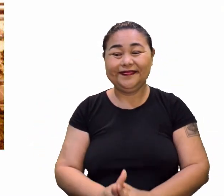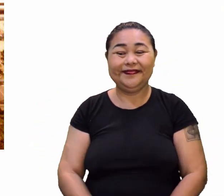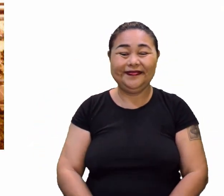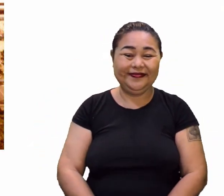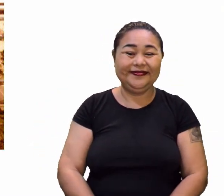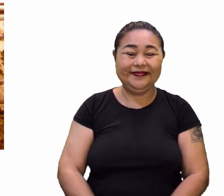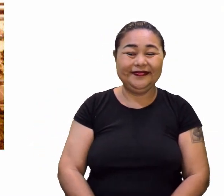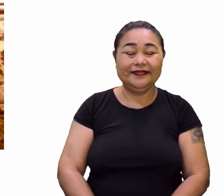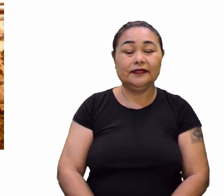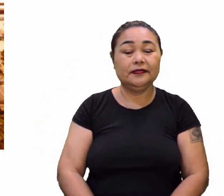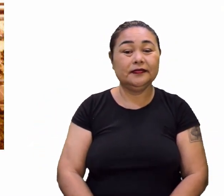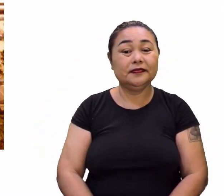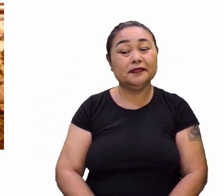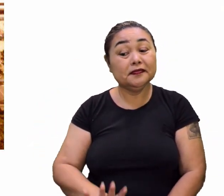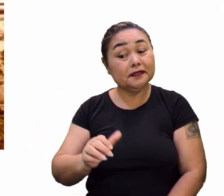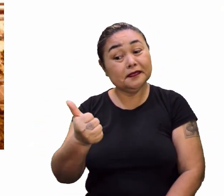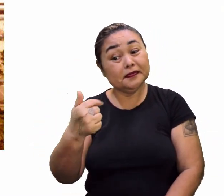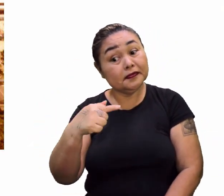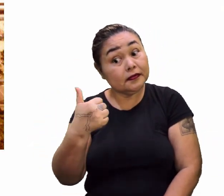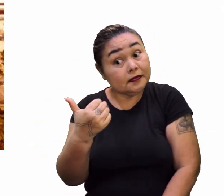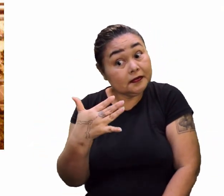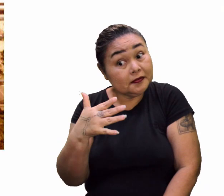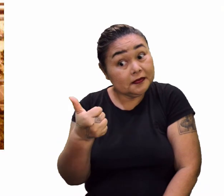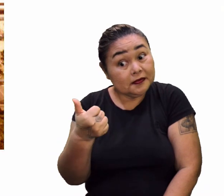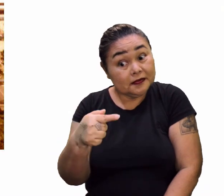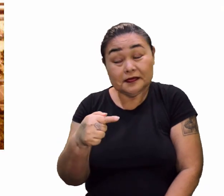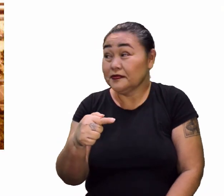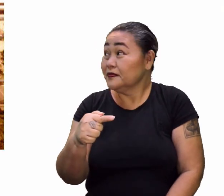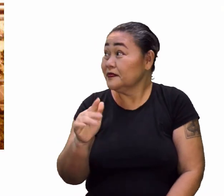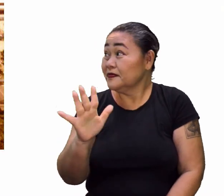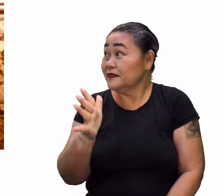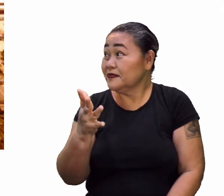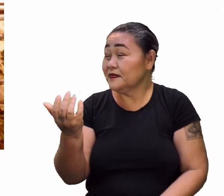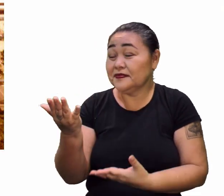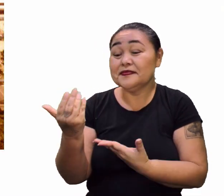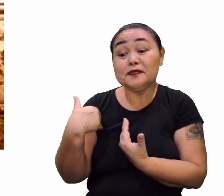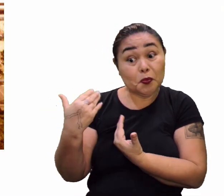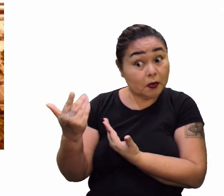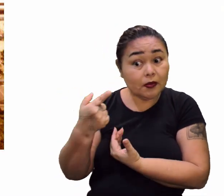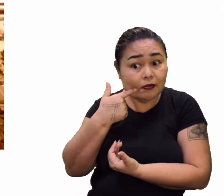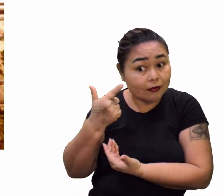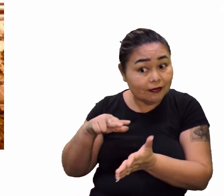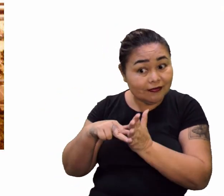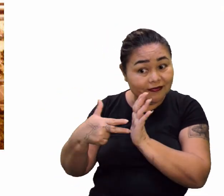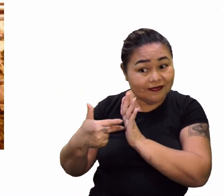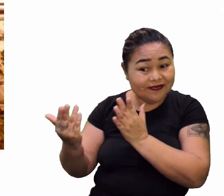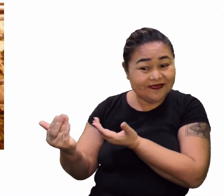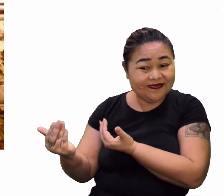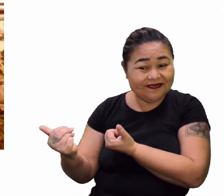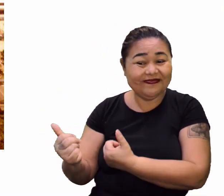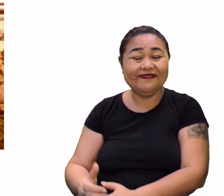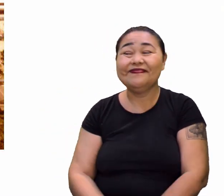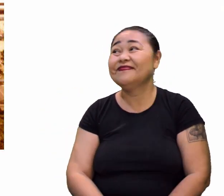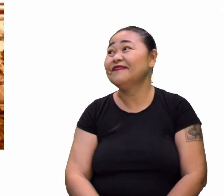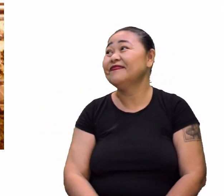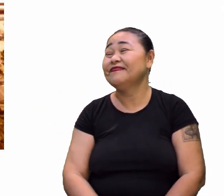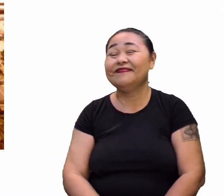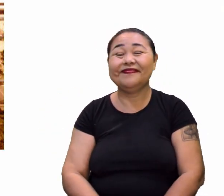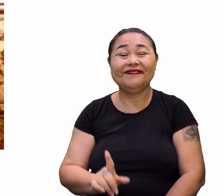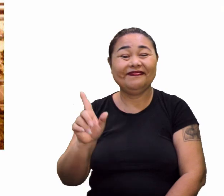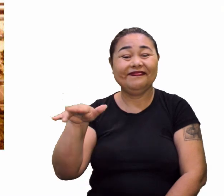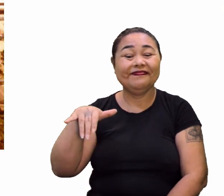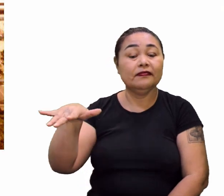É. Quase 17 anos. É? Ah, tu quer dizer que tu é novinho, né? Ah, tá. Aí nós